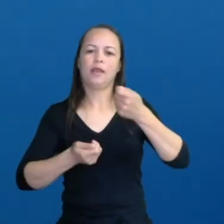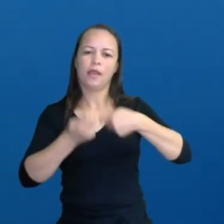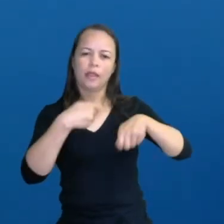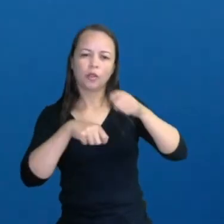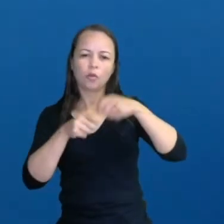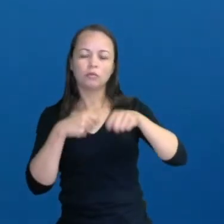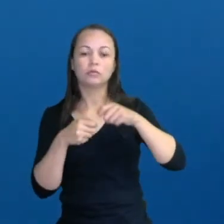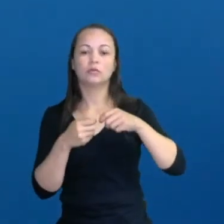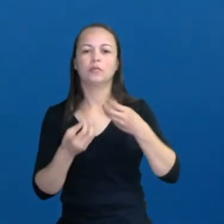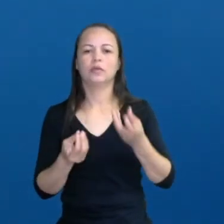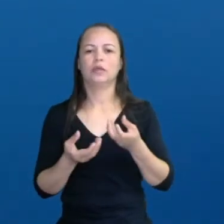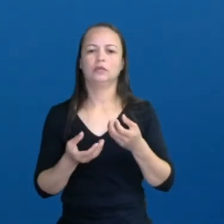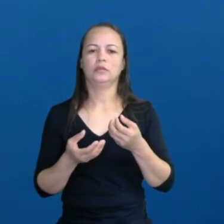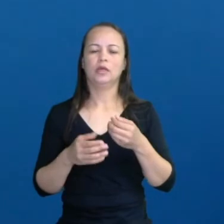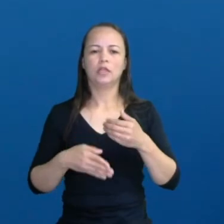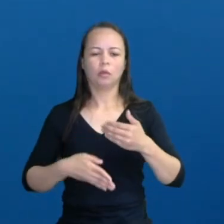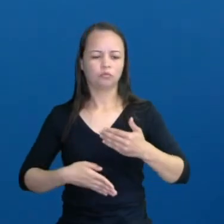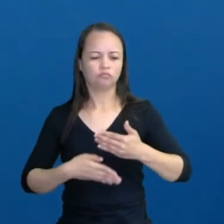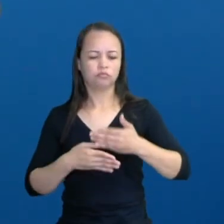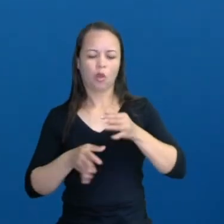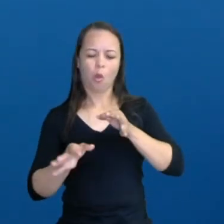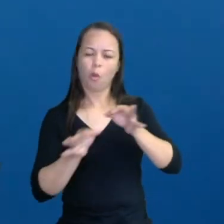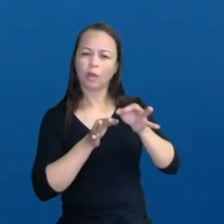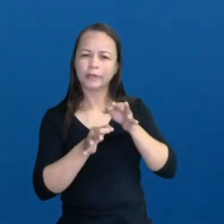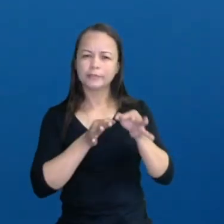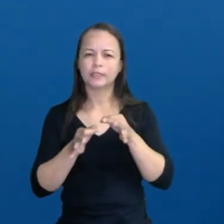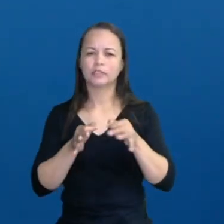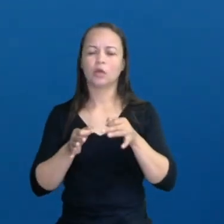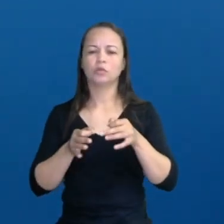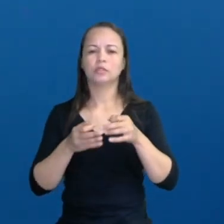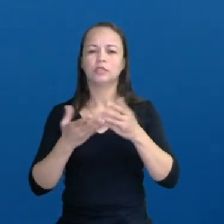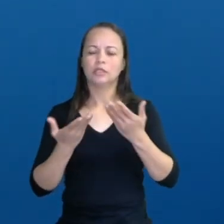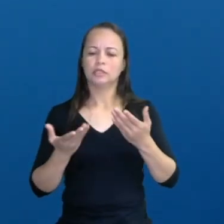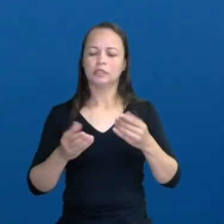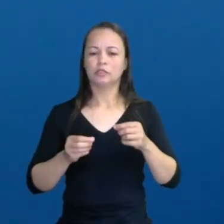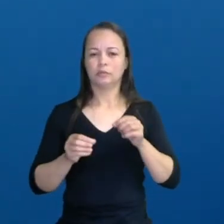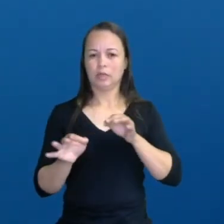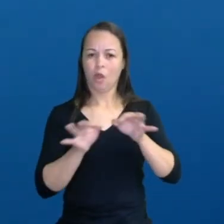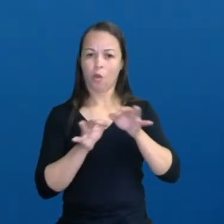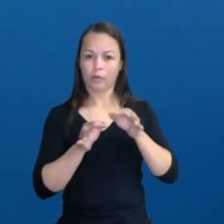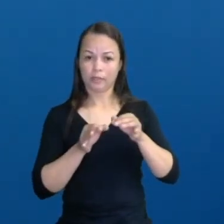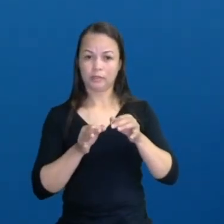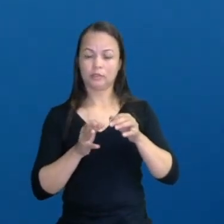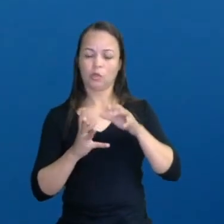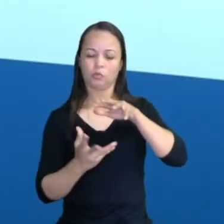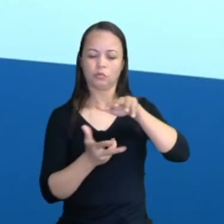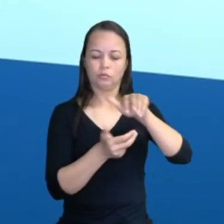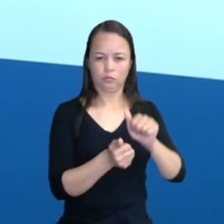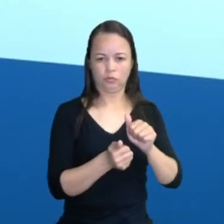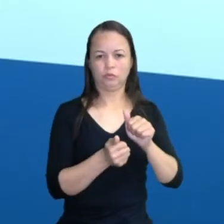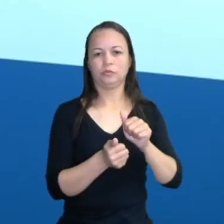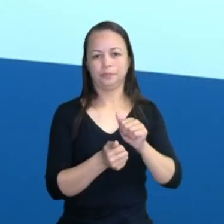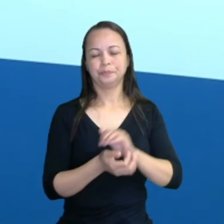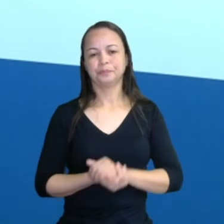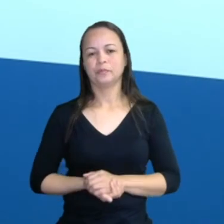pilares que sustentam a formação do mundo contemporâneo. Então, pessoal,